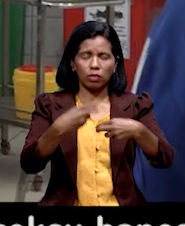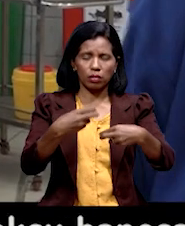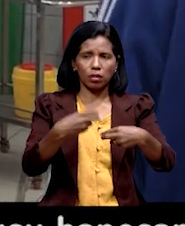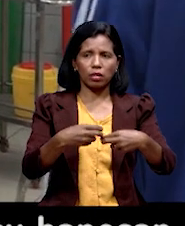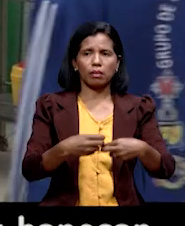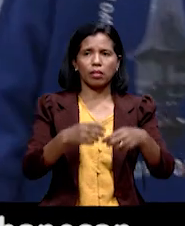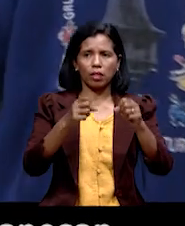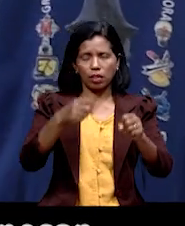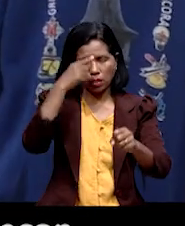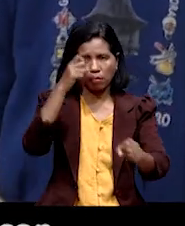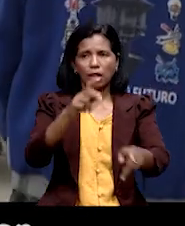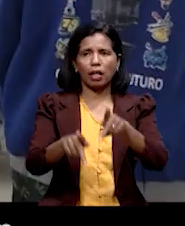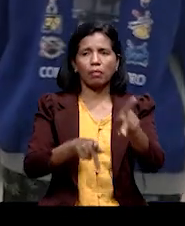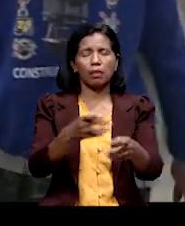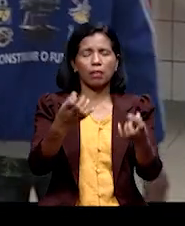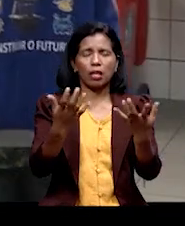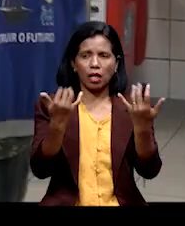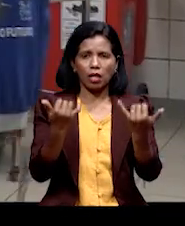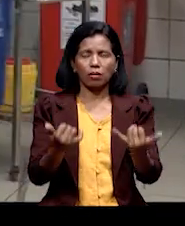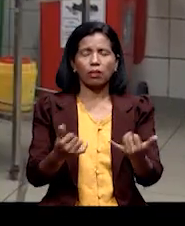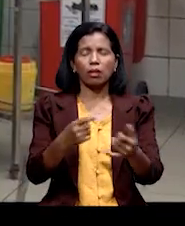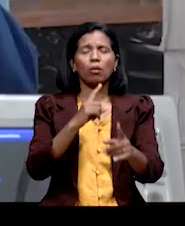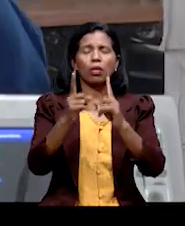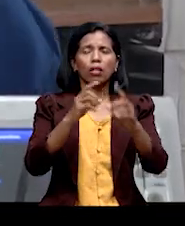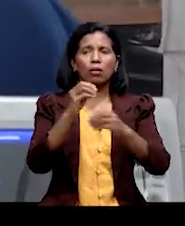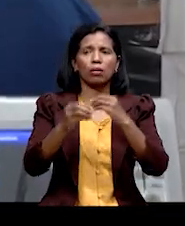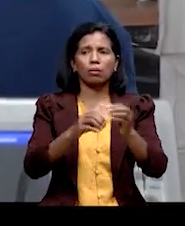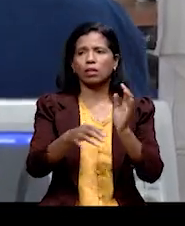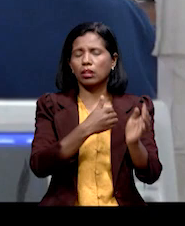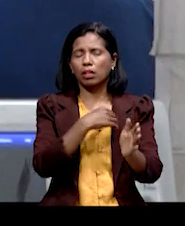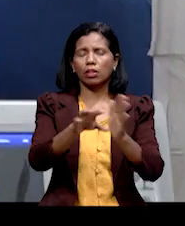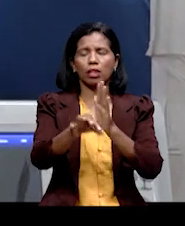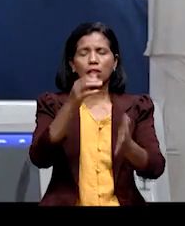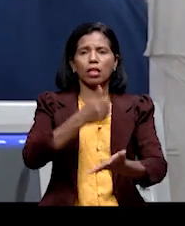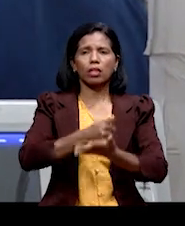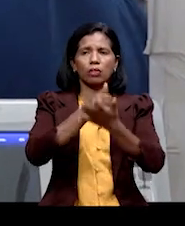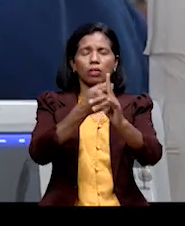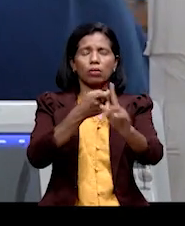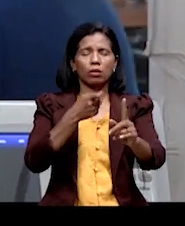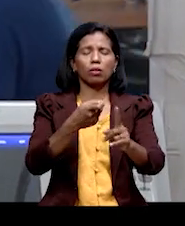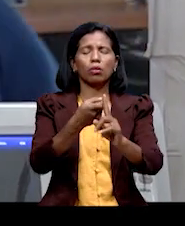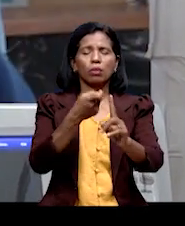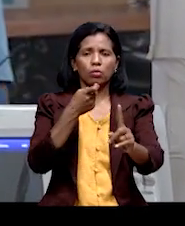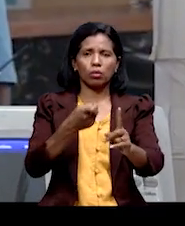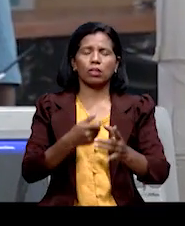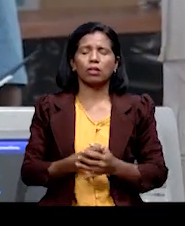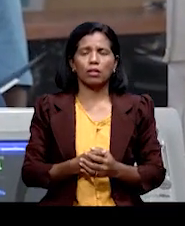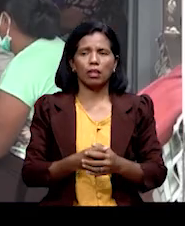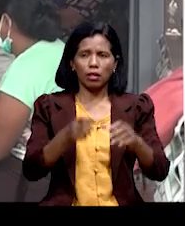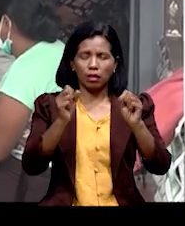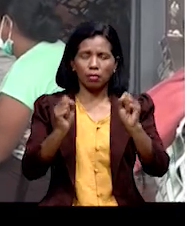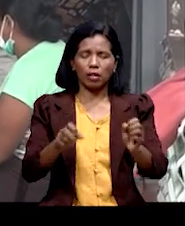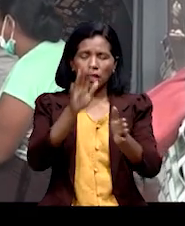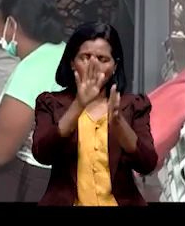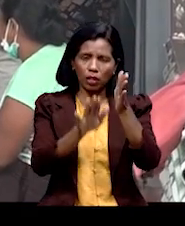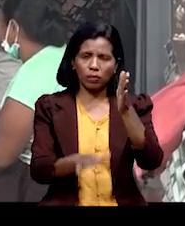tamba comunidade Barak Magdadão ne questiona se dau ketang atendimento liga ho equipa intervenção nune bele reduz no